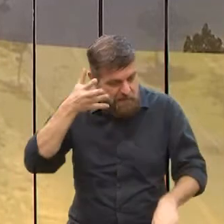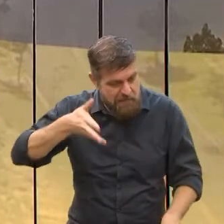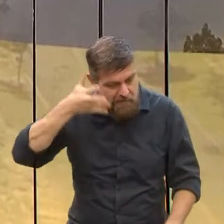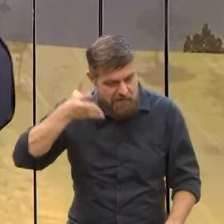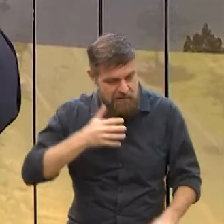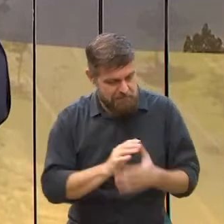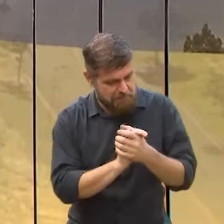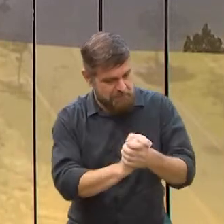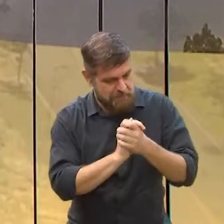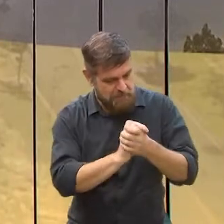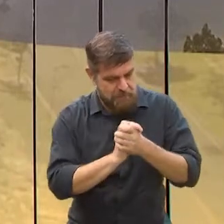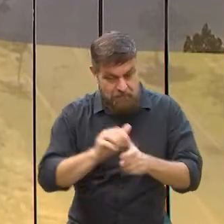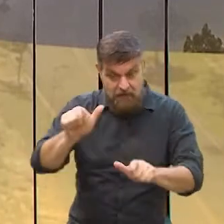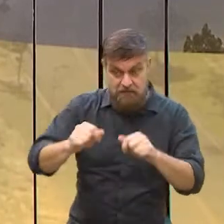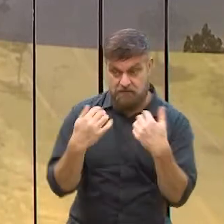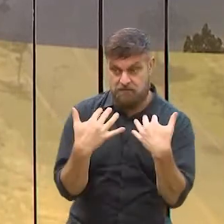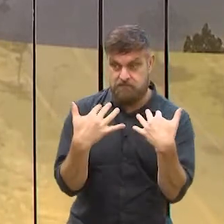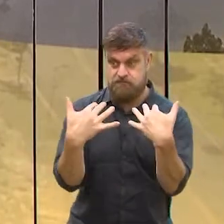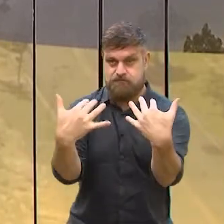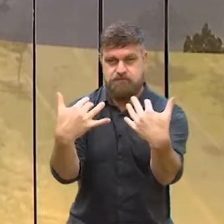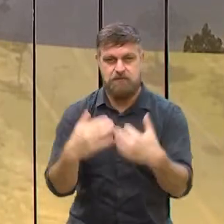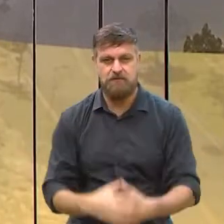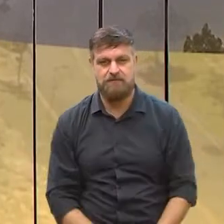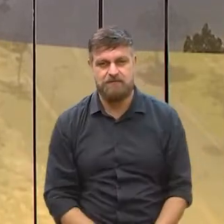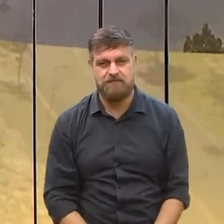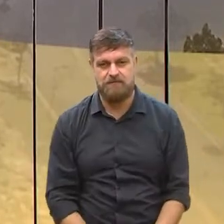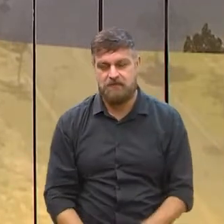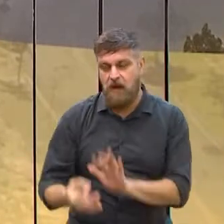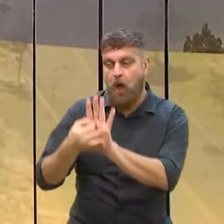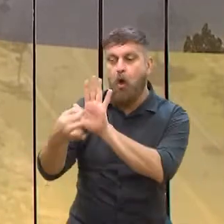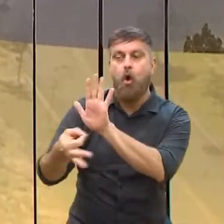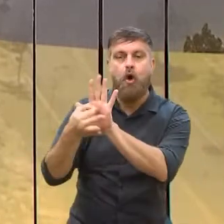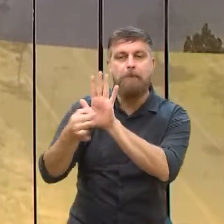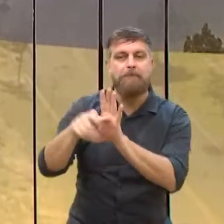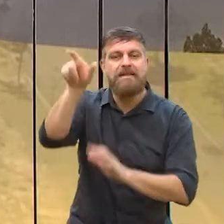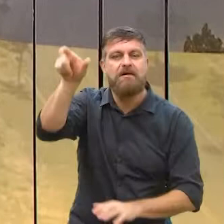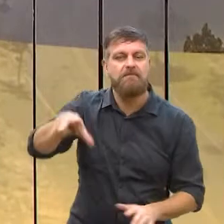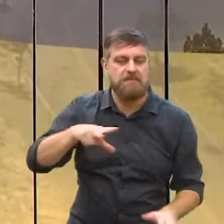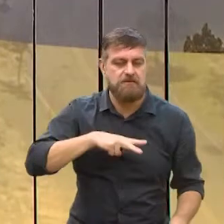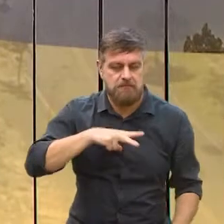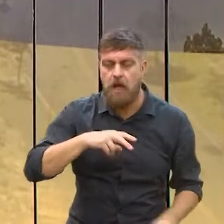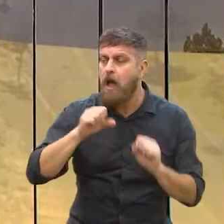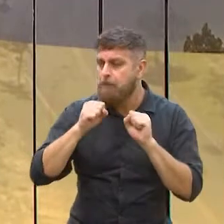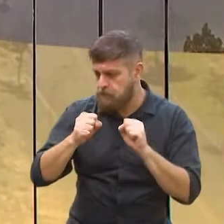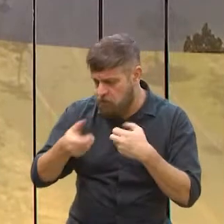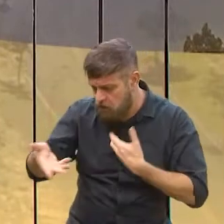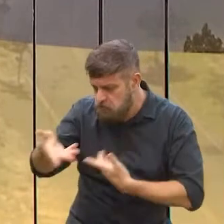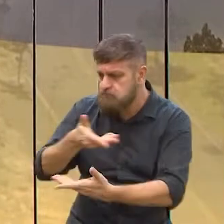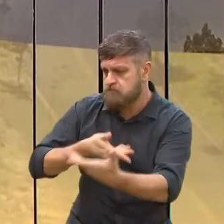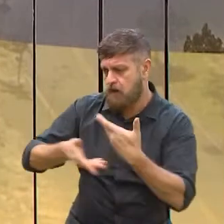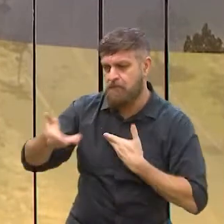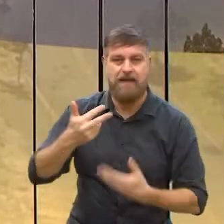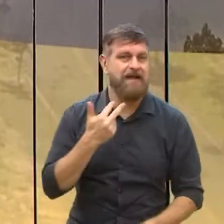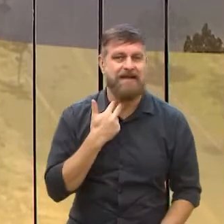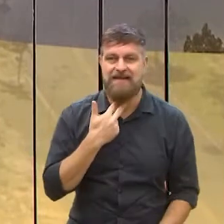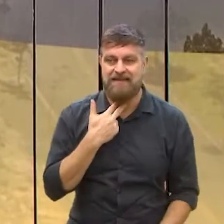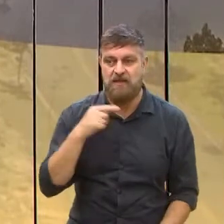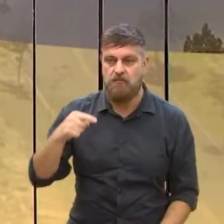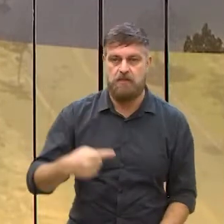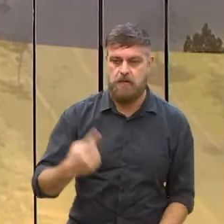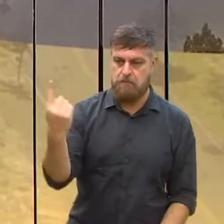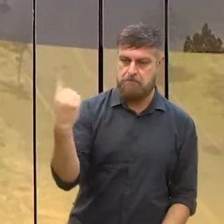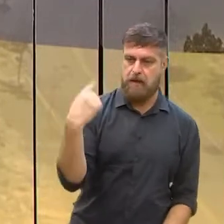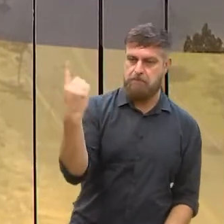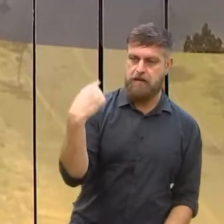Ele abrange muita gente, né? Então, as opiniões pessoais, como eu falei, são bem-vindas, mas elas não podem prevalecer